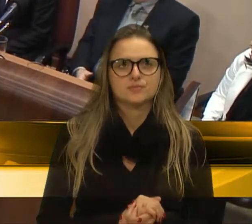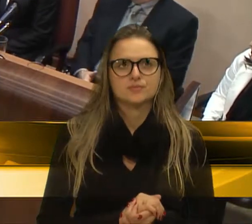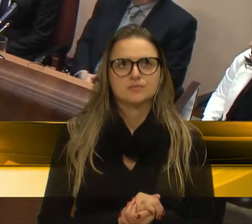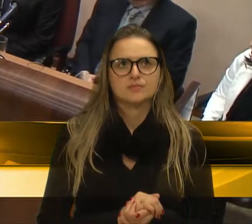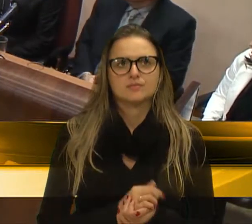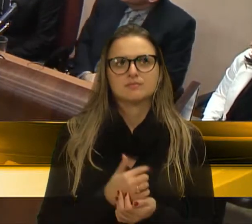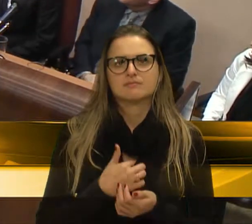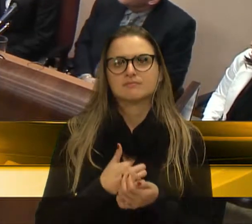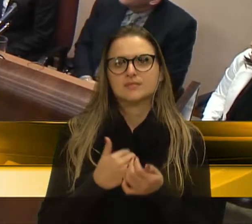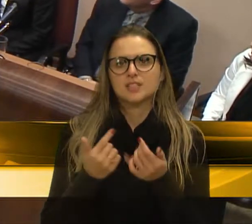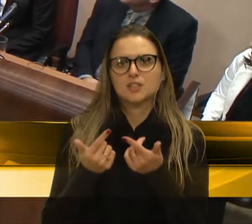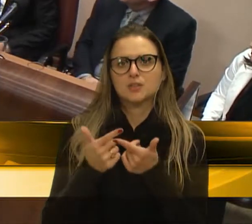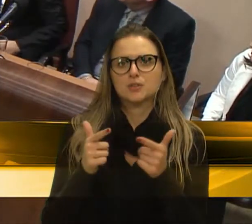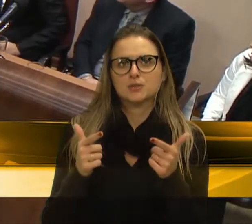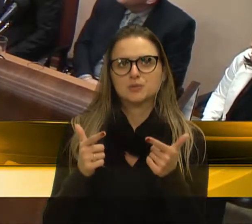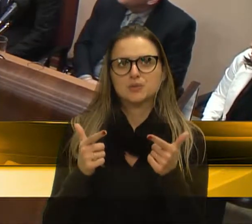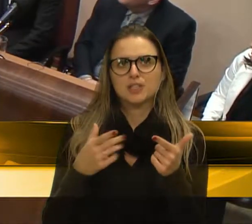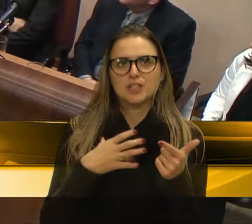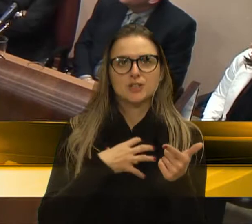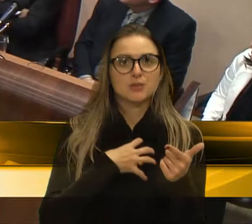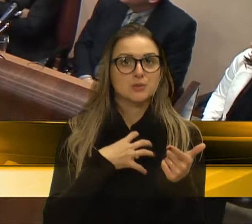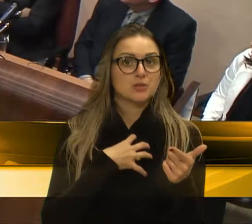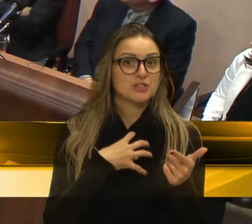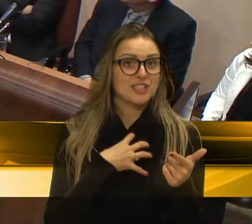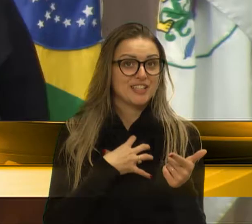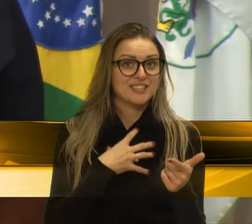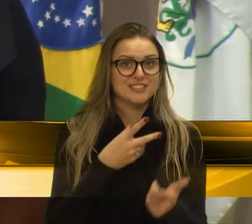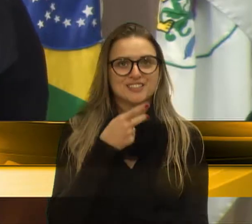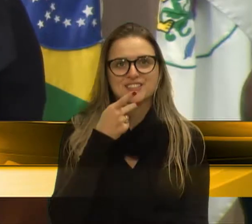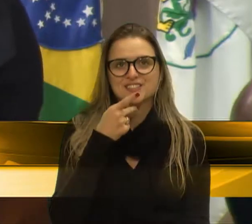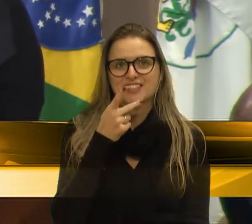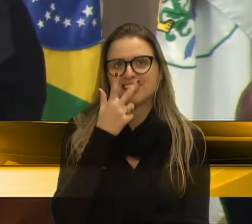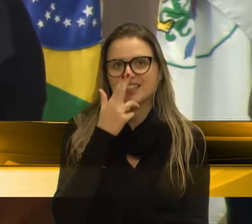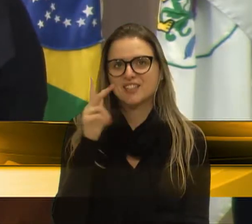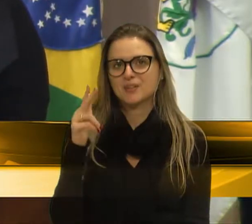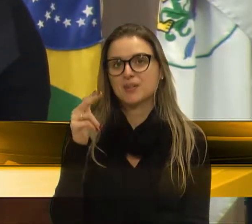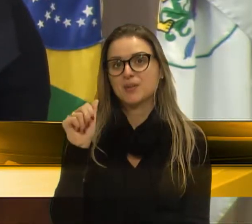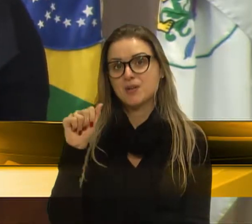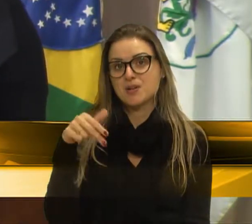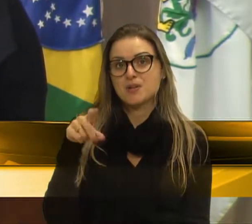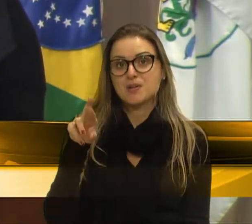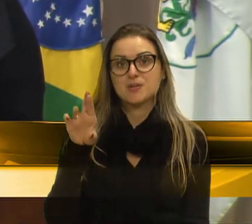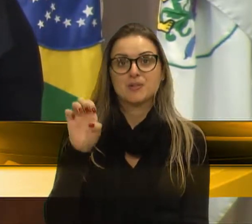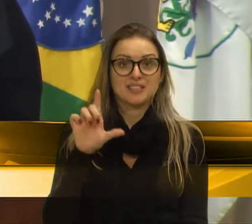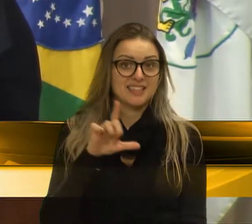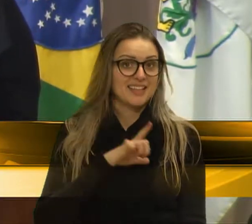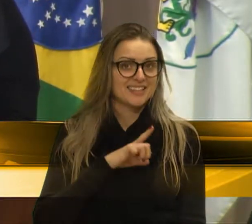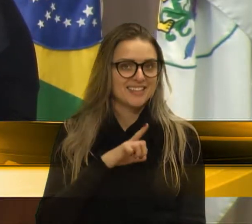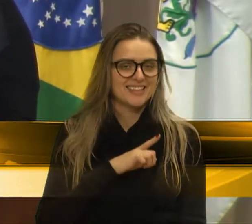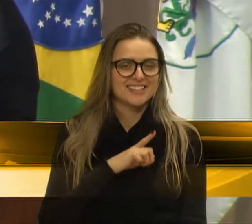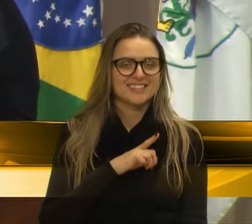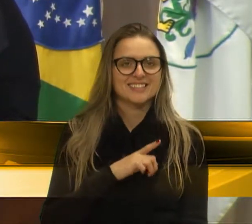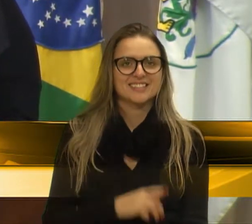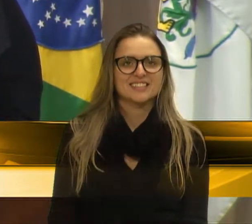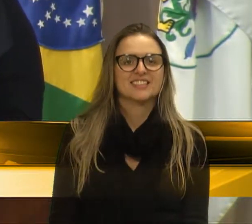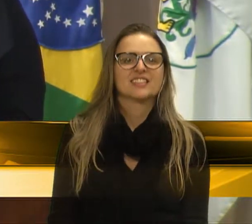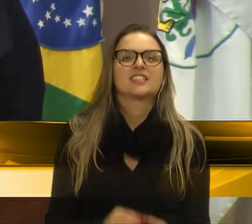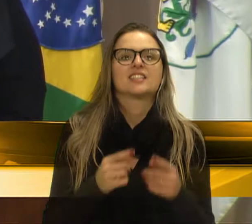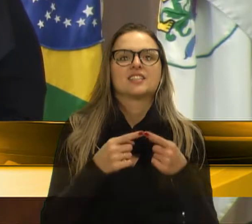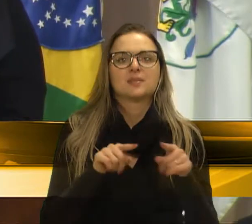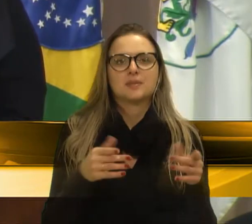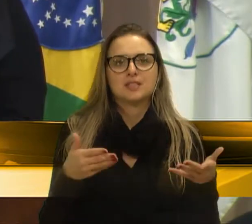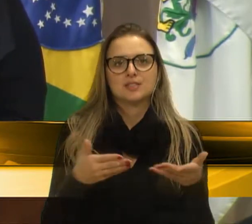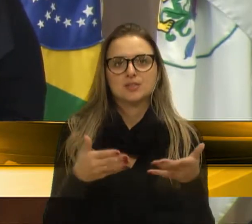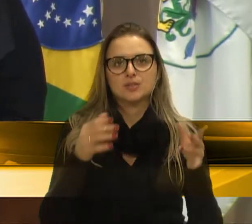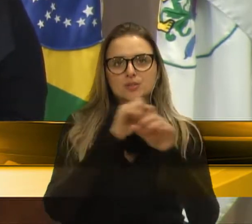Eu não tenho o dom da palavra que o André tem, mas hoje é uma manhã